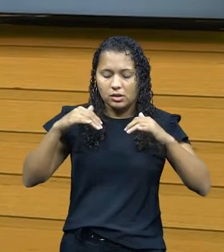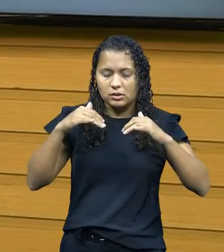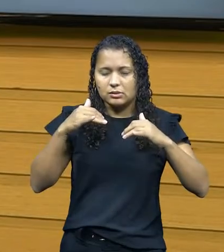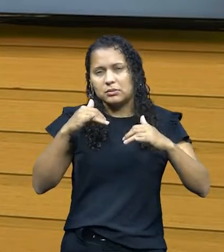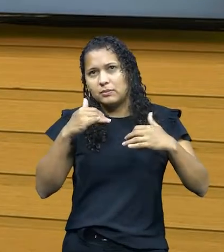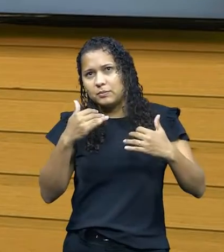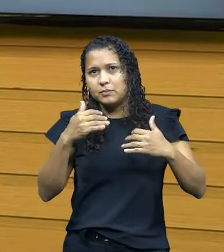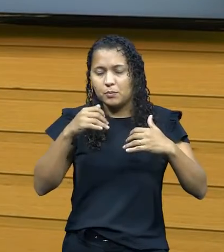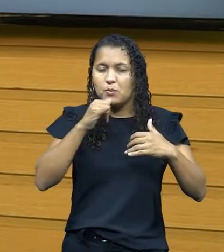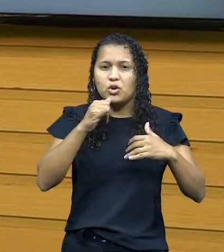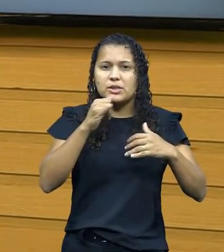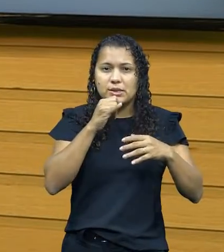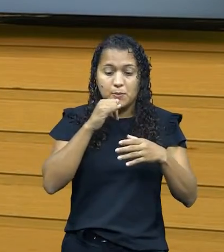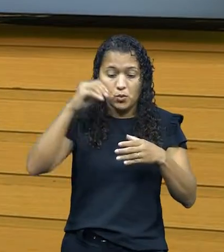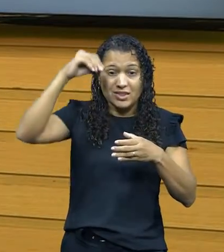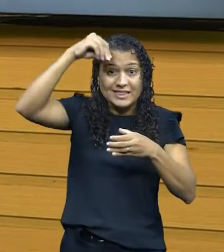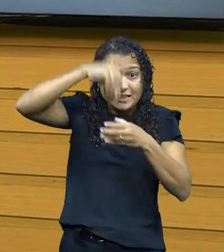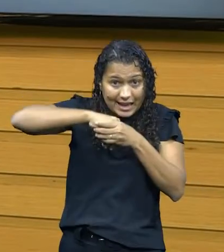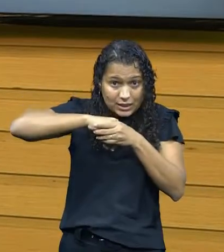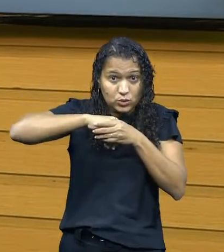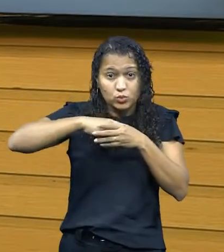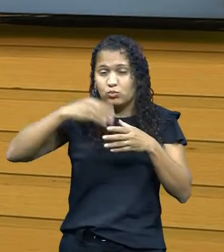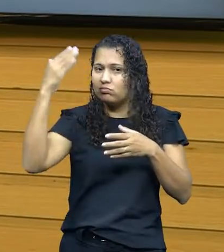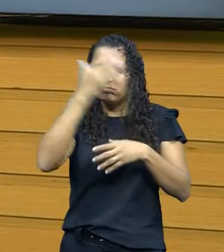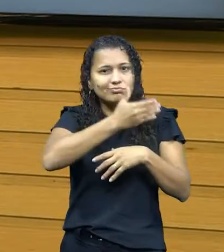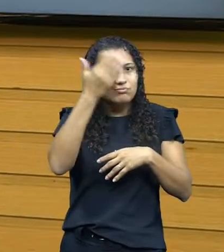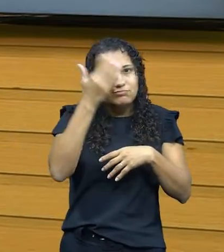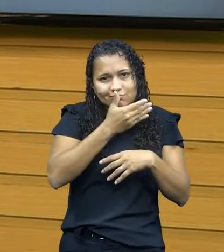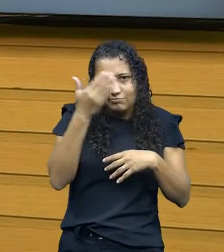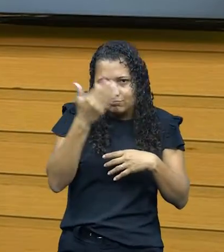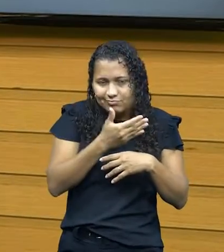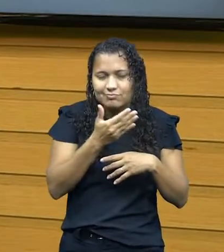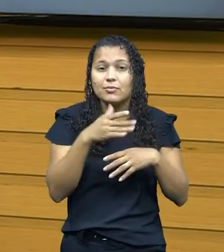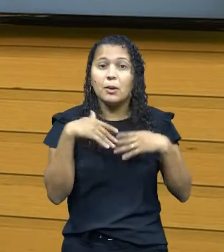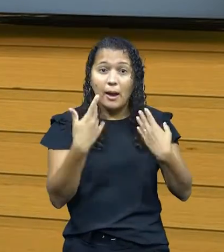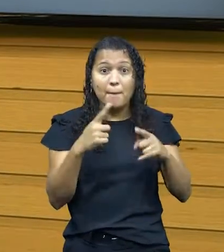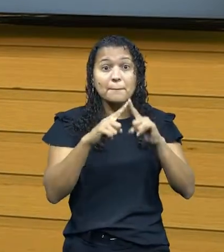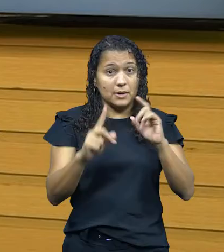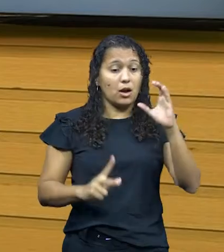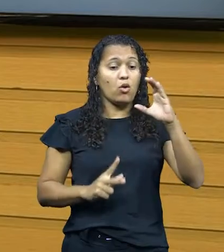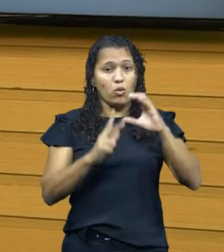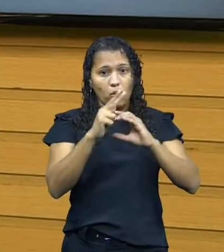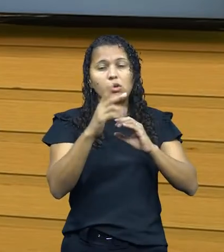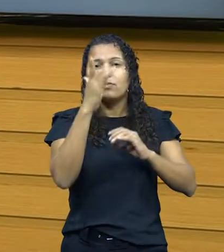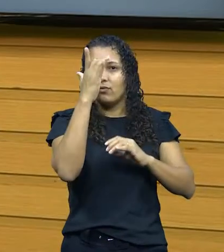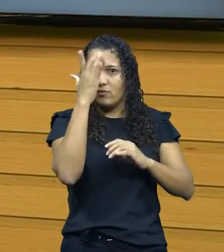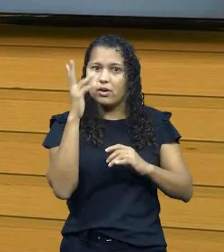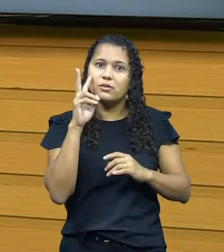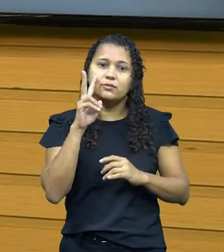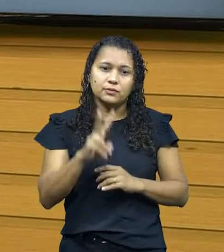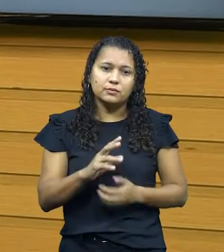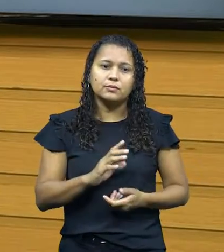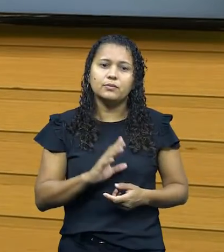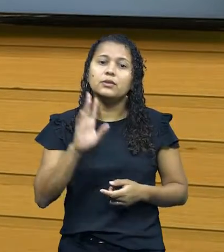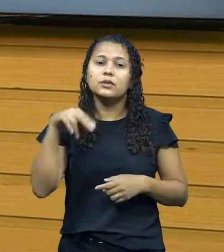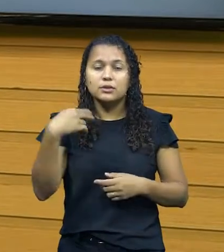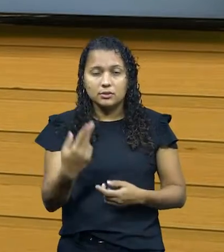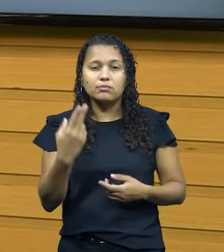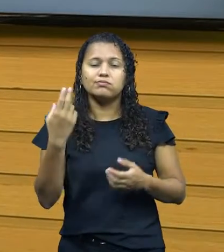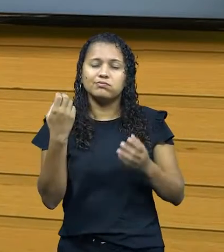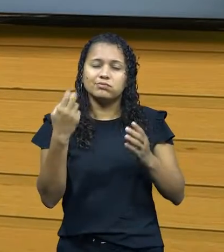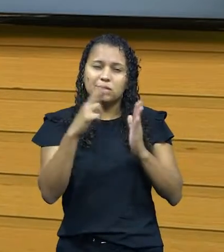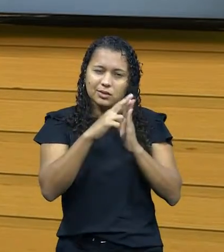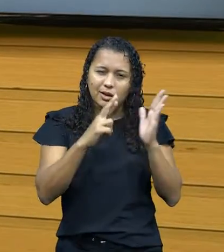as suas delimitações internas. Então, quando a gente faz o corte, a gente tem essa visão. E essa NBR, ela vem dar